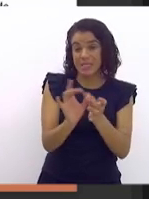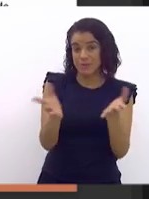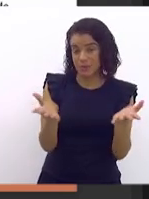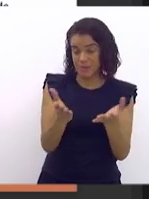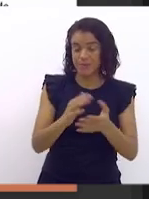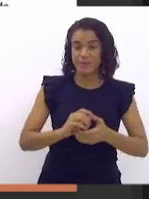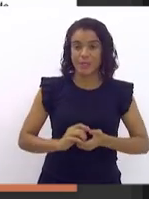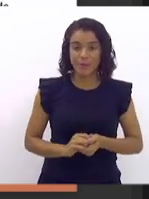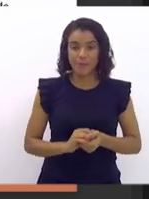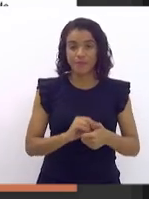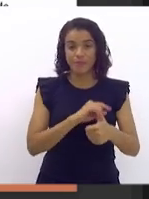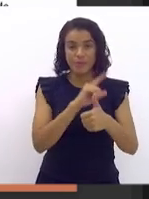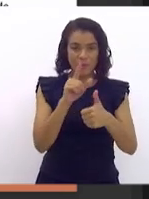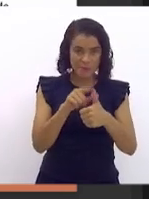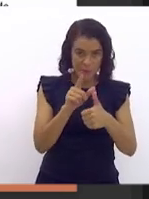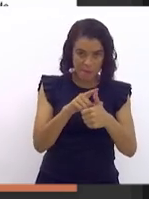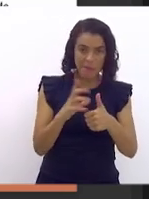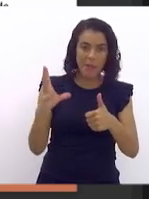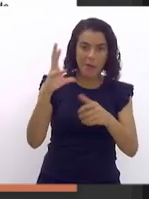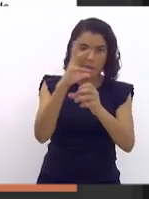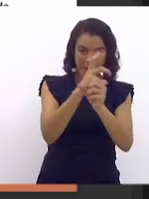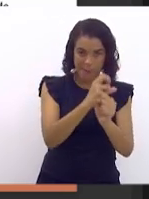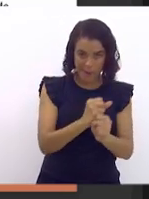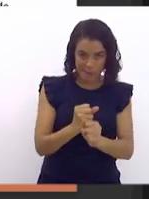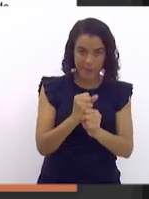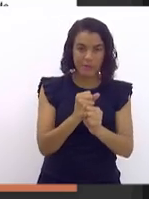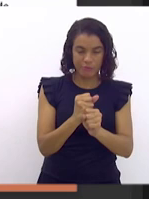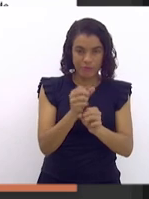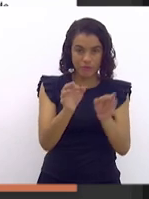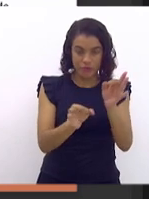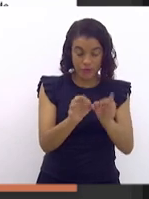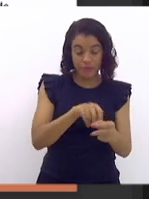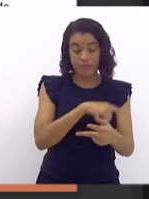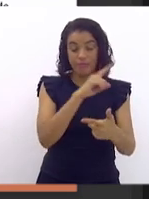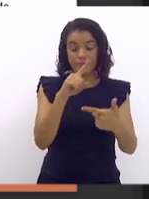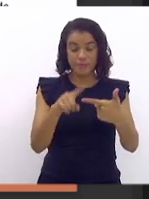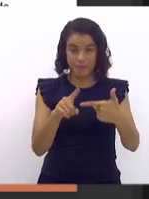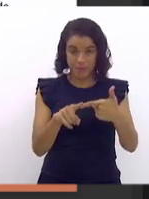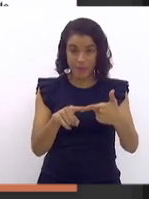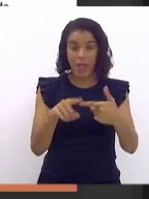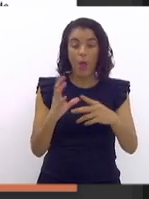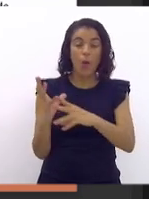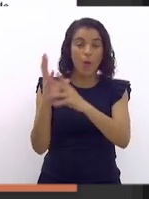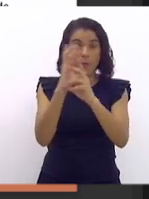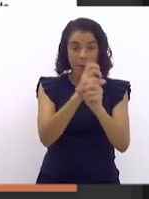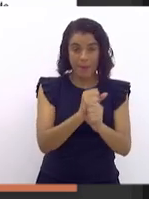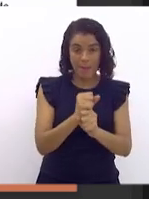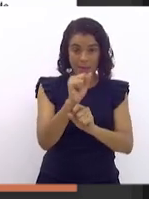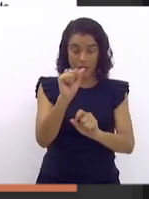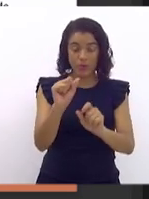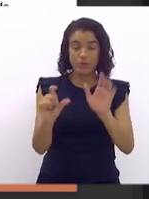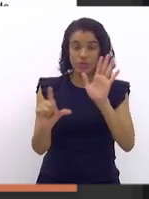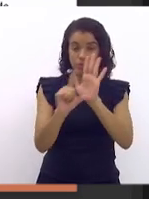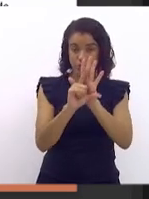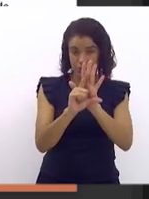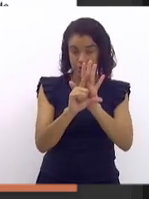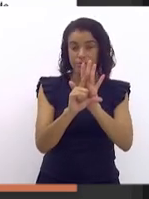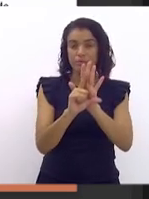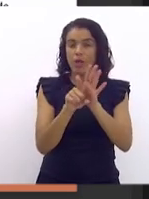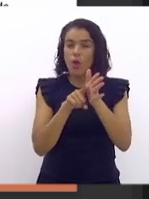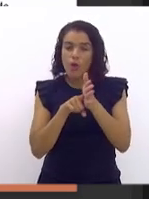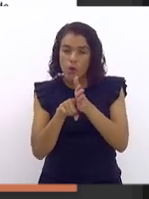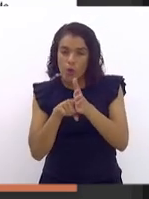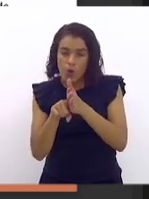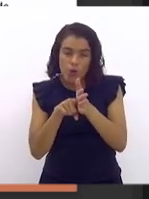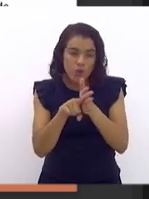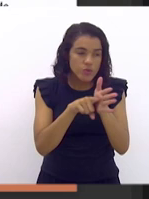essa pesquisa. Então, primeiro fazer esse mapeamento. O segundo passo é fazer um mapeamento legislativo, ou seja, consultar